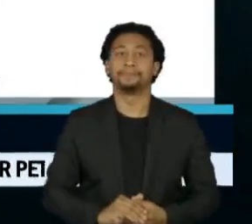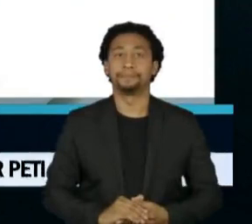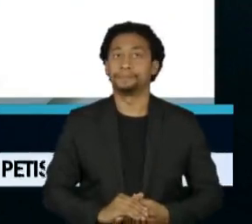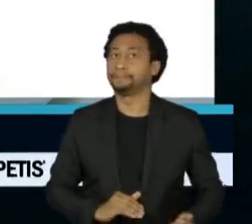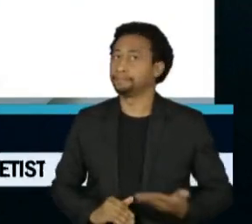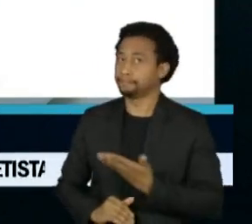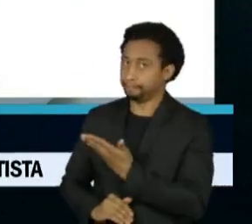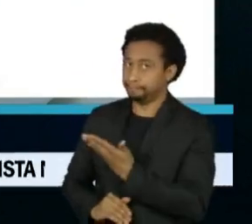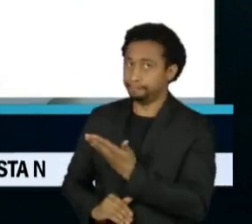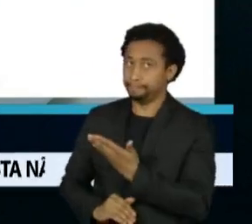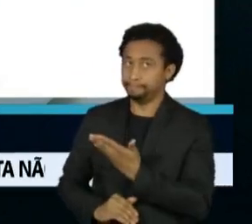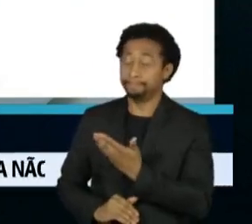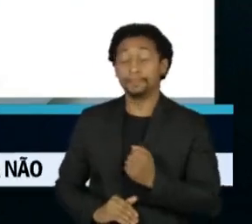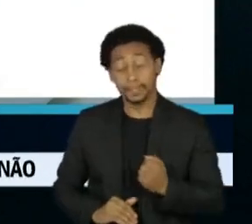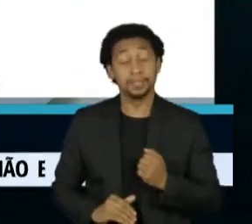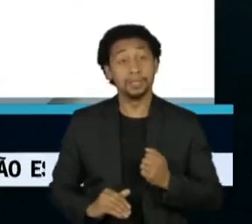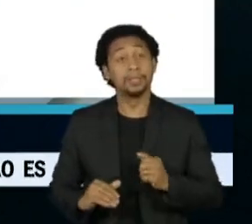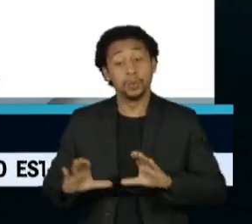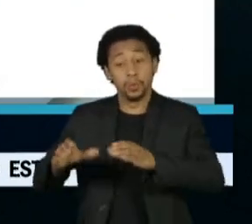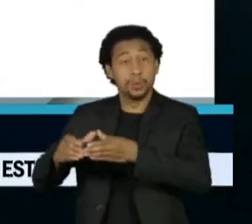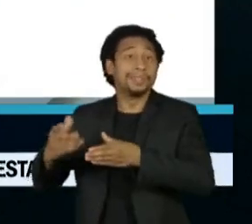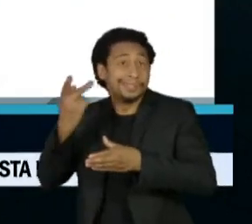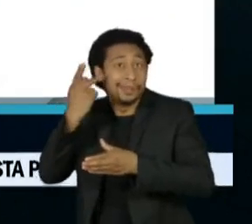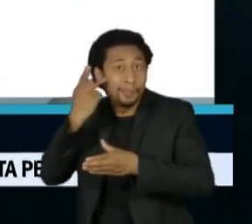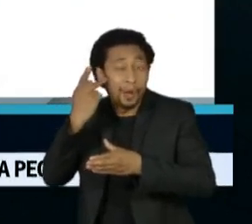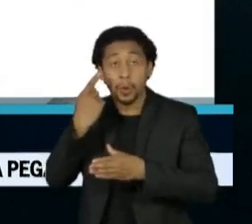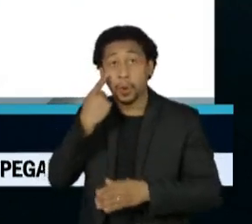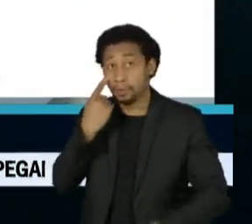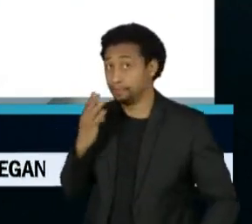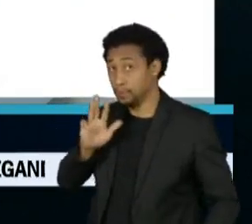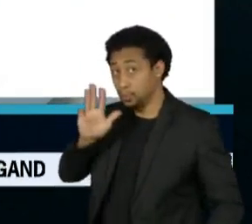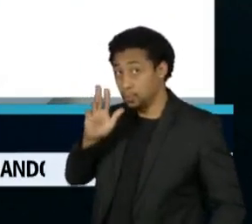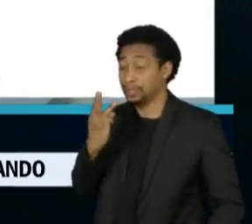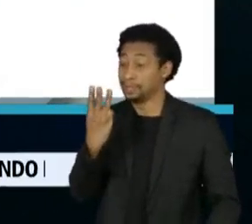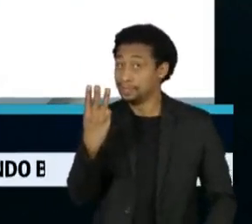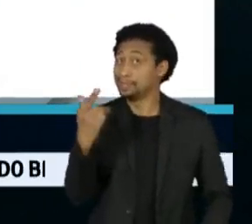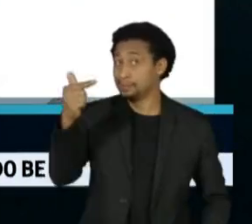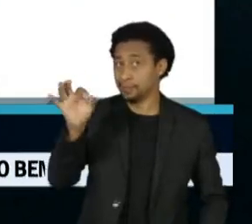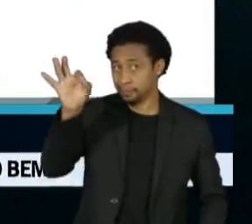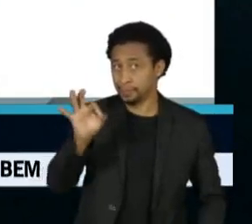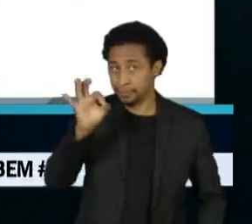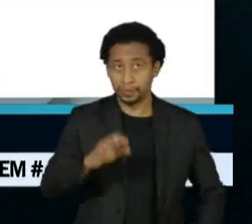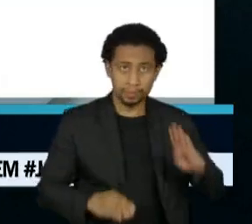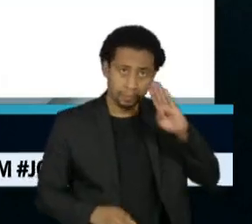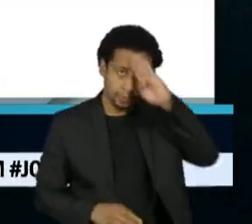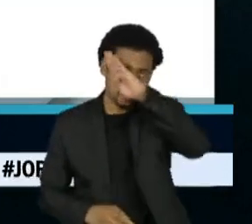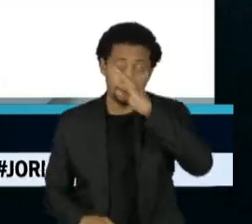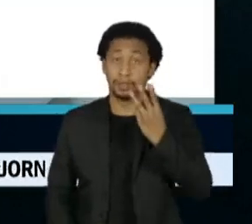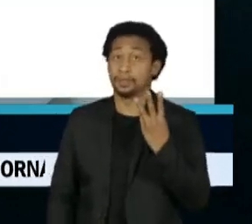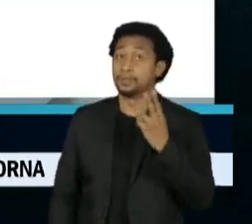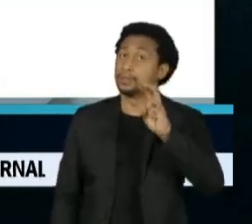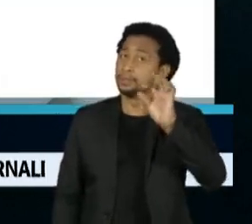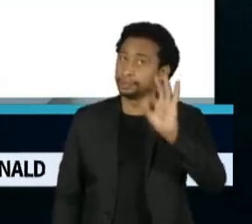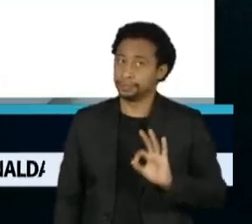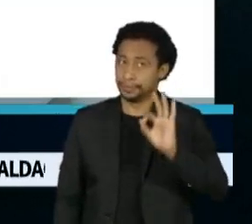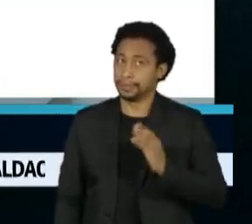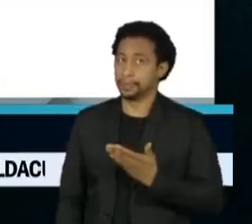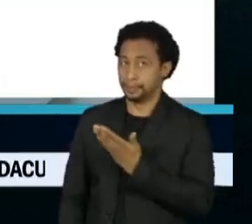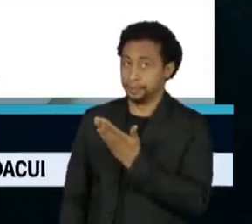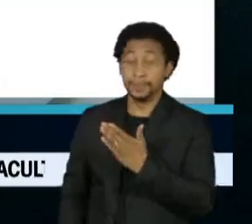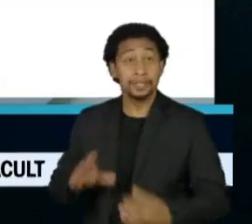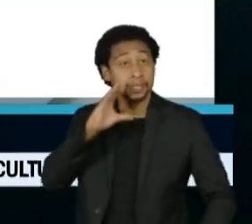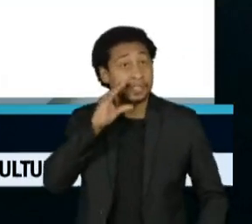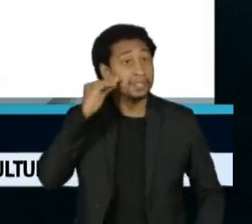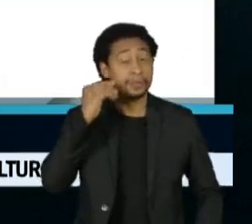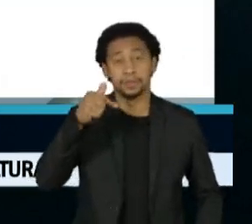eleitores paulistas, Lula lidera com 37% das intenções de voto. Bolsonaro vem a seguir com 35%. Ciro